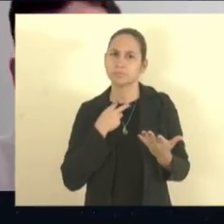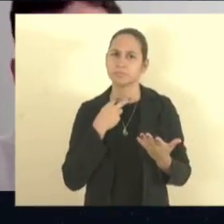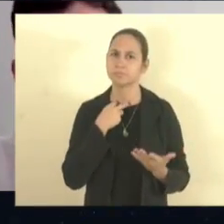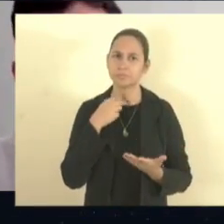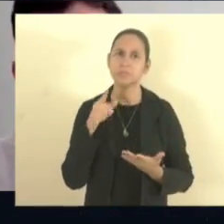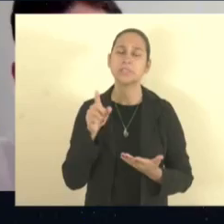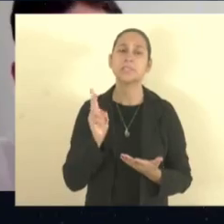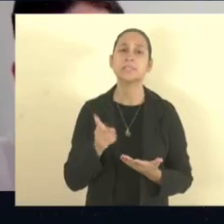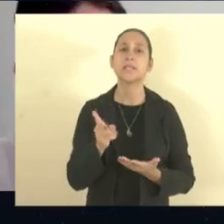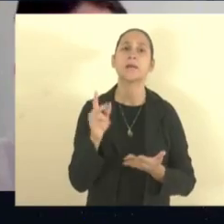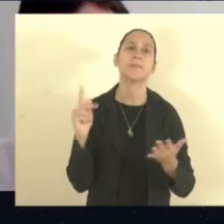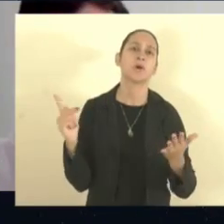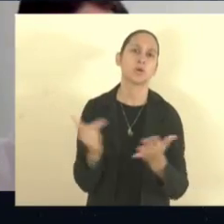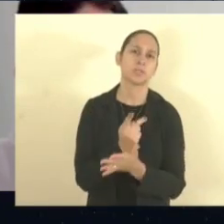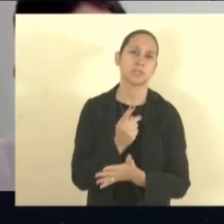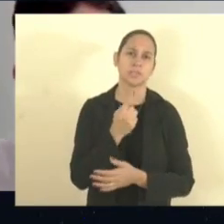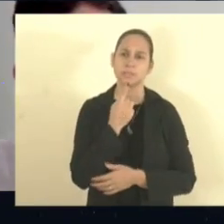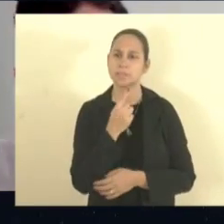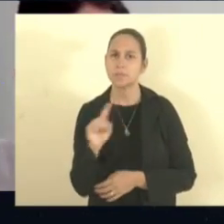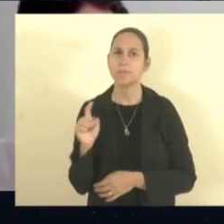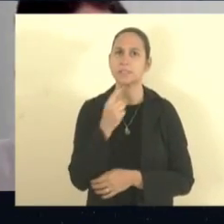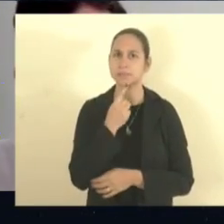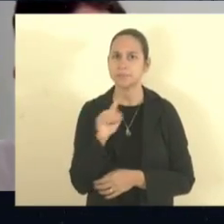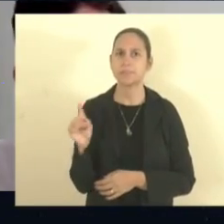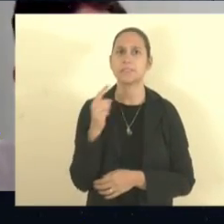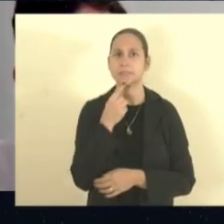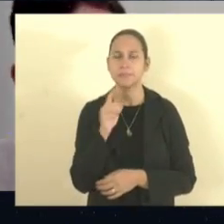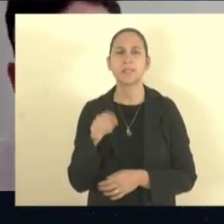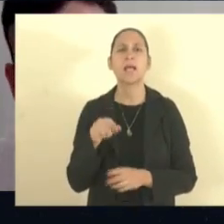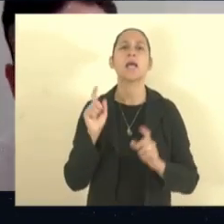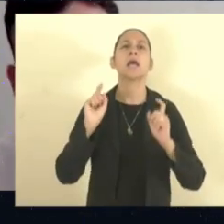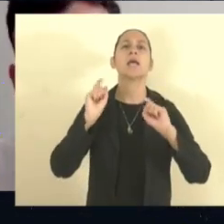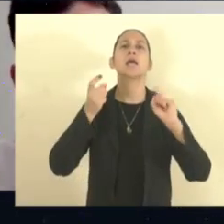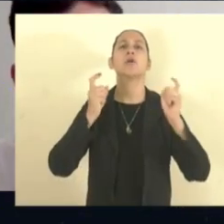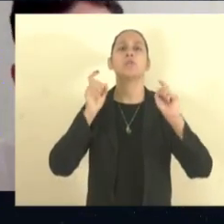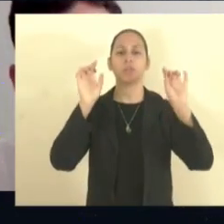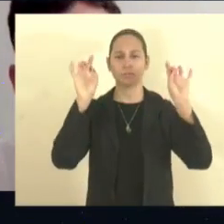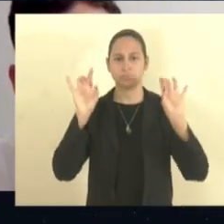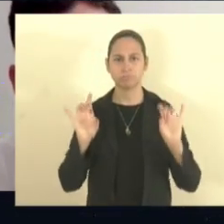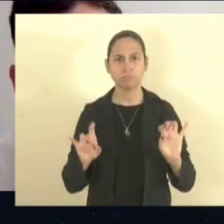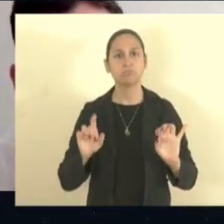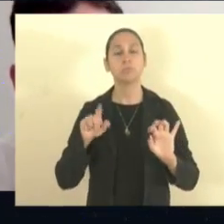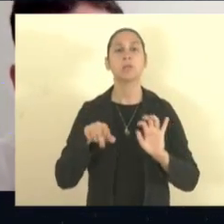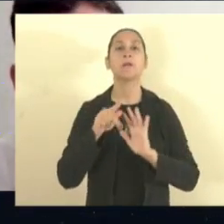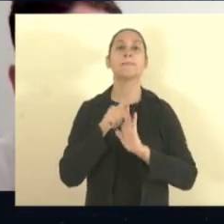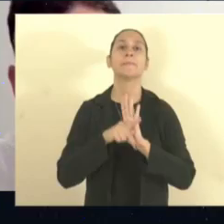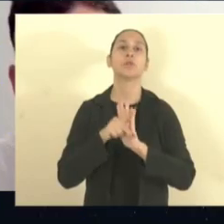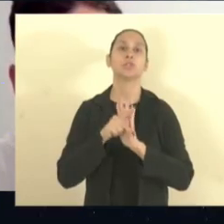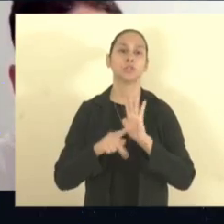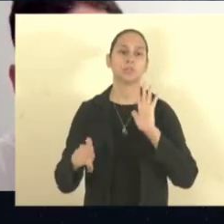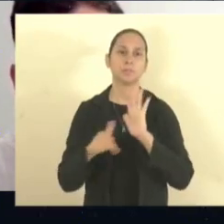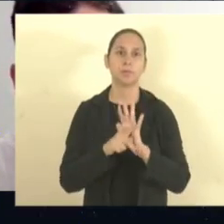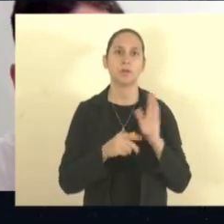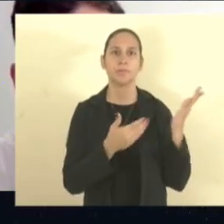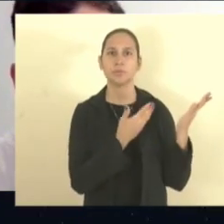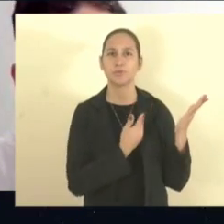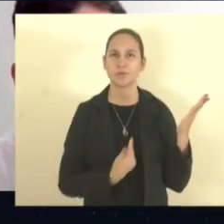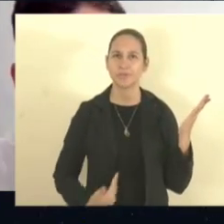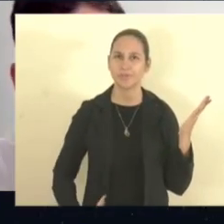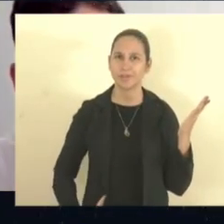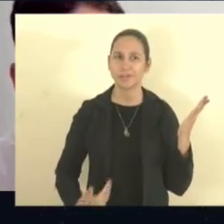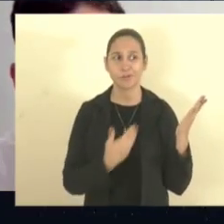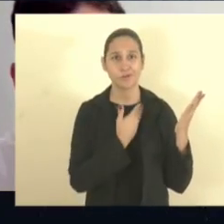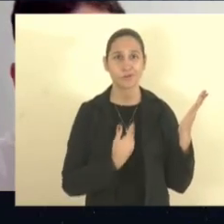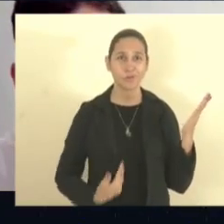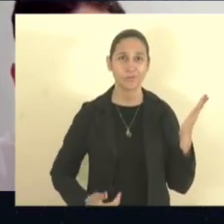acontecido toda semana, é uma reunião extraordinária para votar um projeto de um governador que já está mais